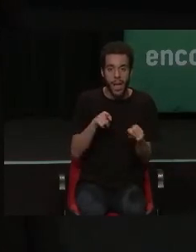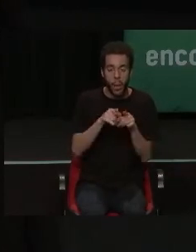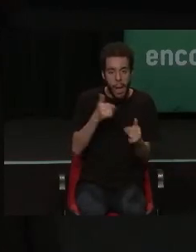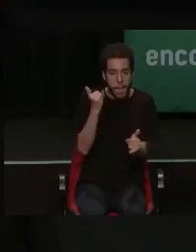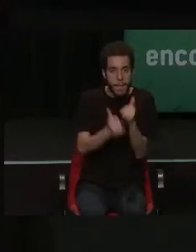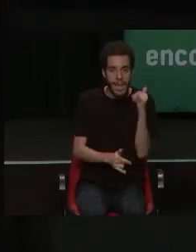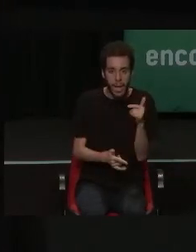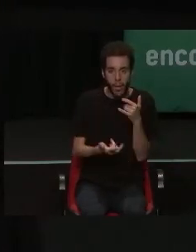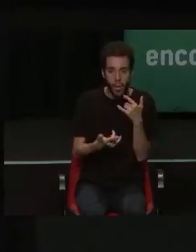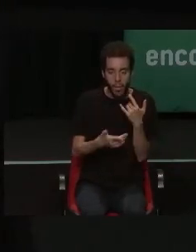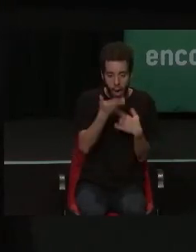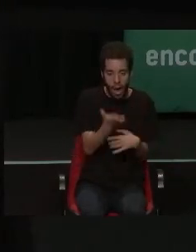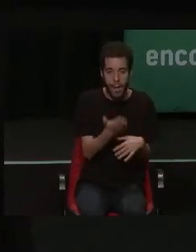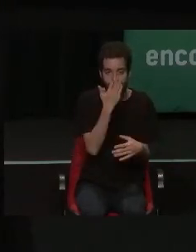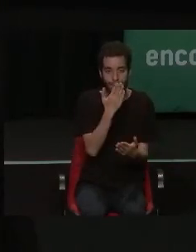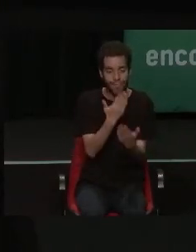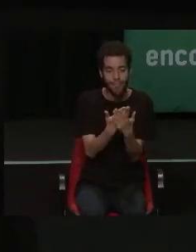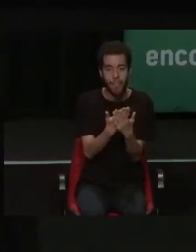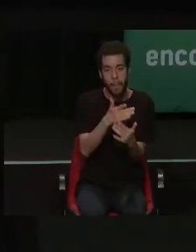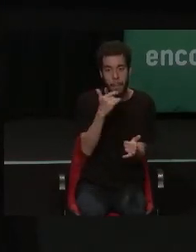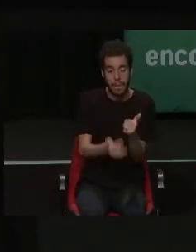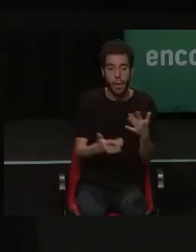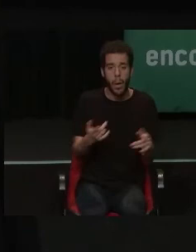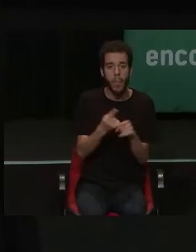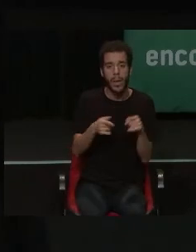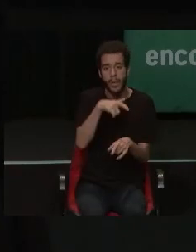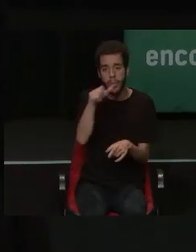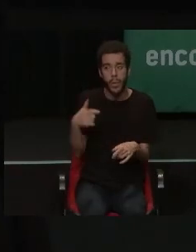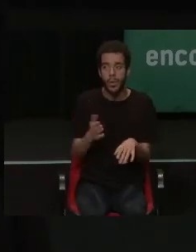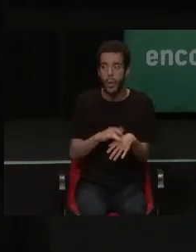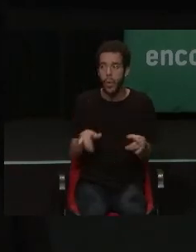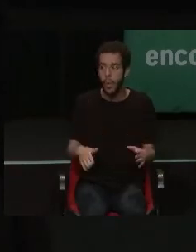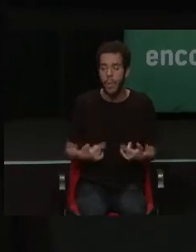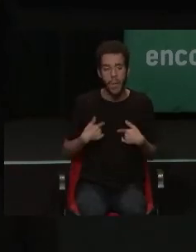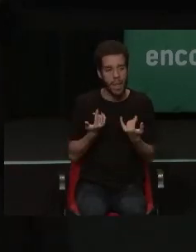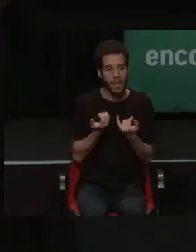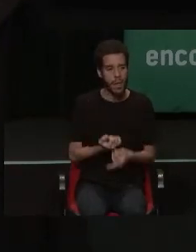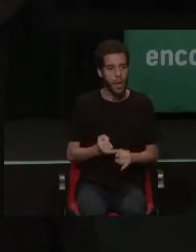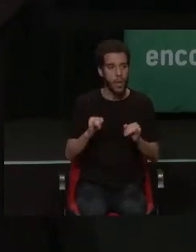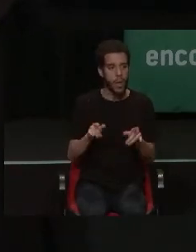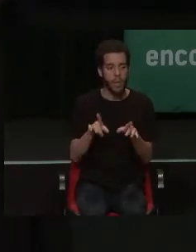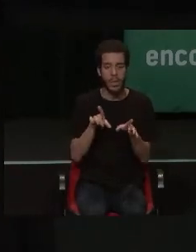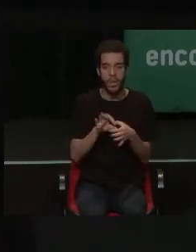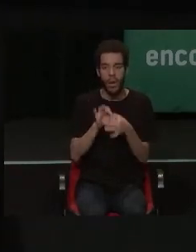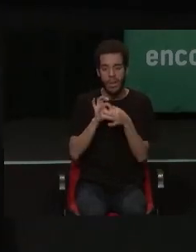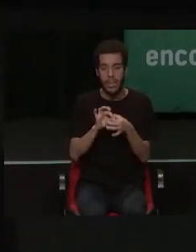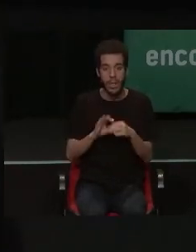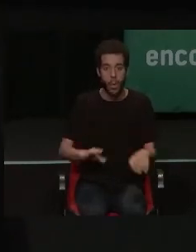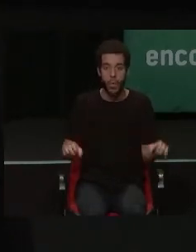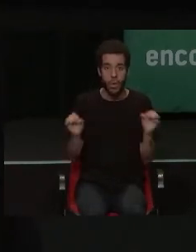Covid. Isto porquê? Porque são pessoas que, por não haver aqui uma autonomia em relação às figuras de vinculação